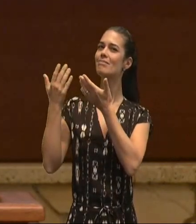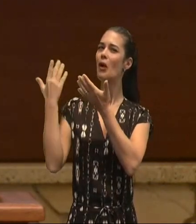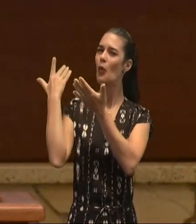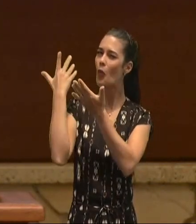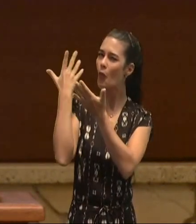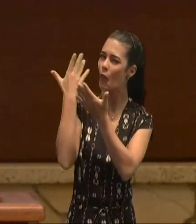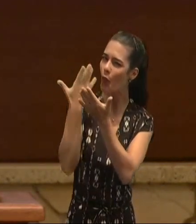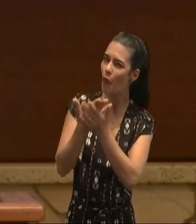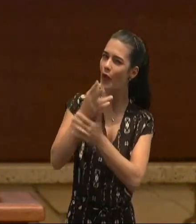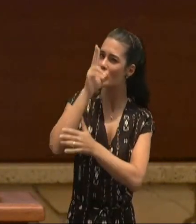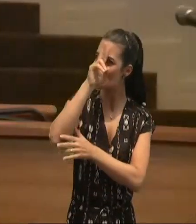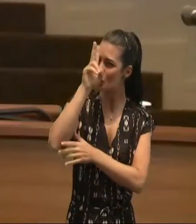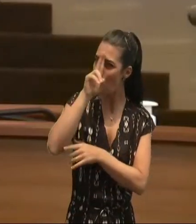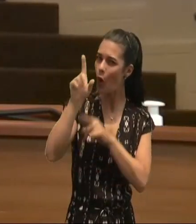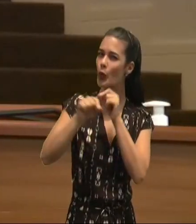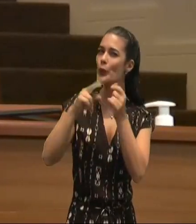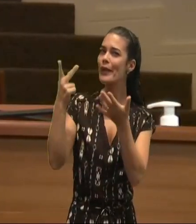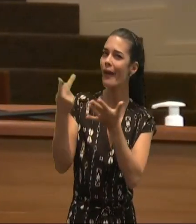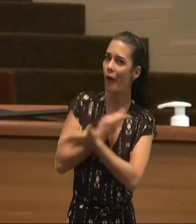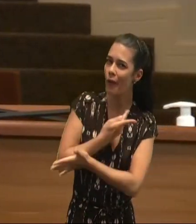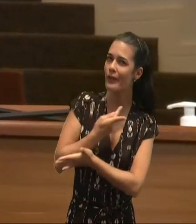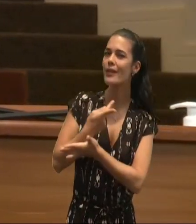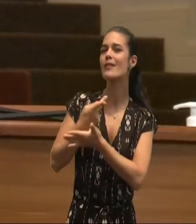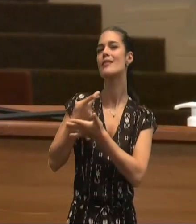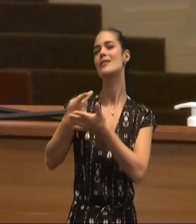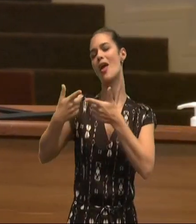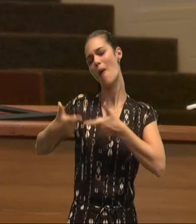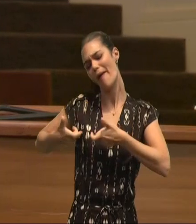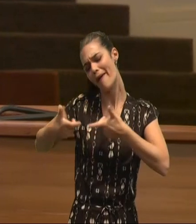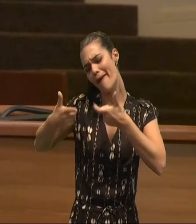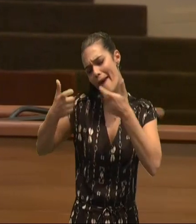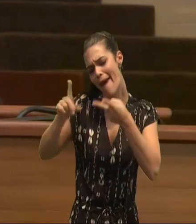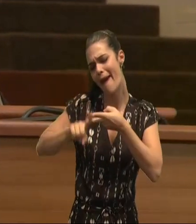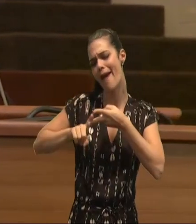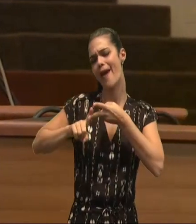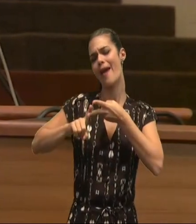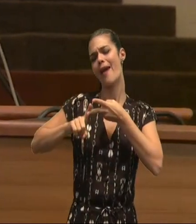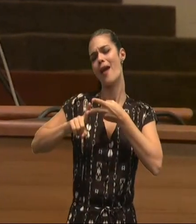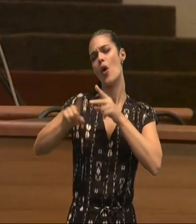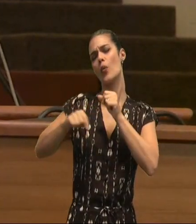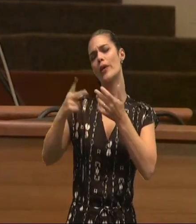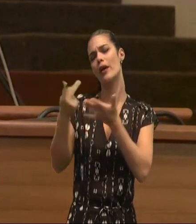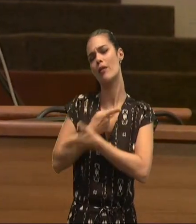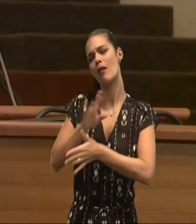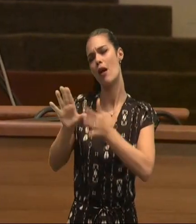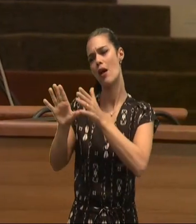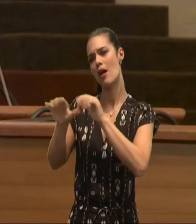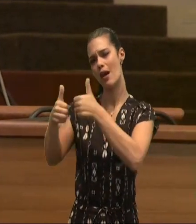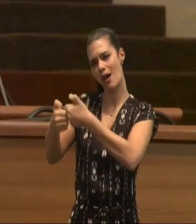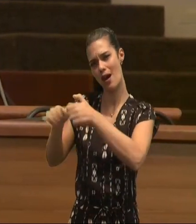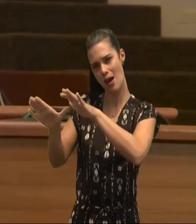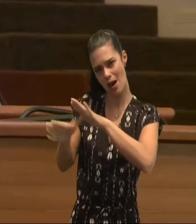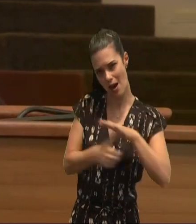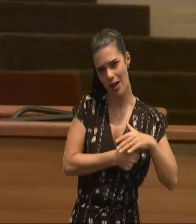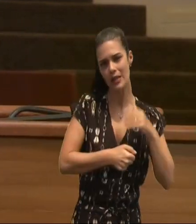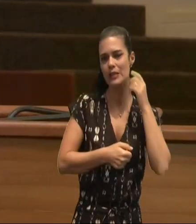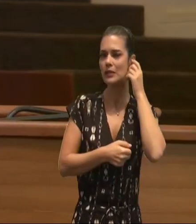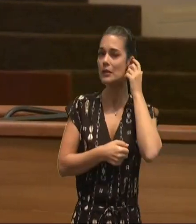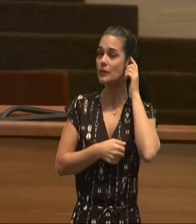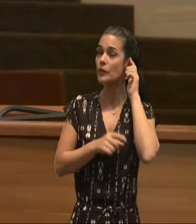os prejuízos provocados entre os filisteus, os prejuízos provocados entre os israelitas.